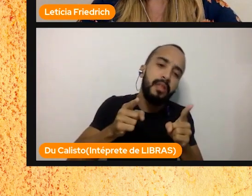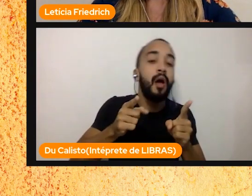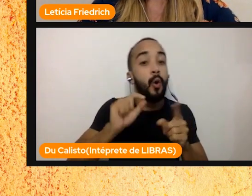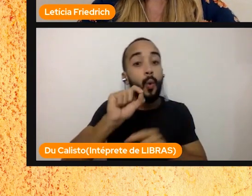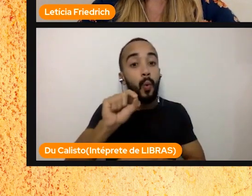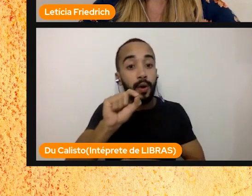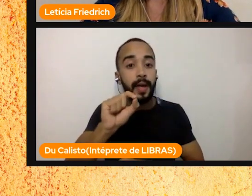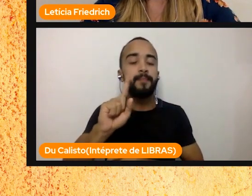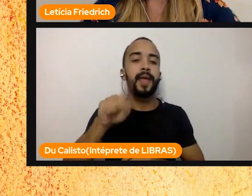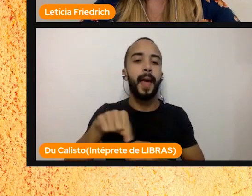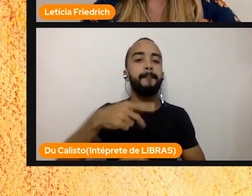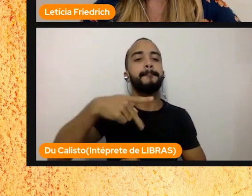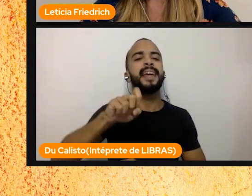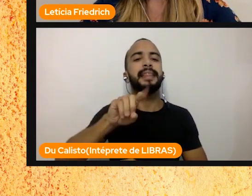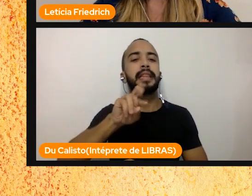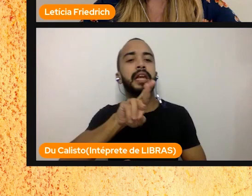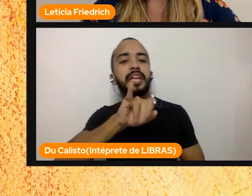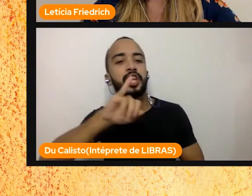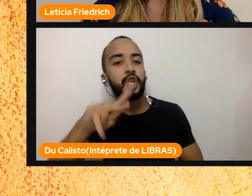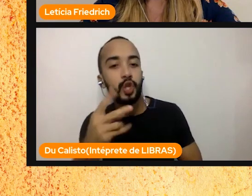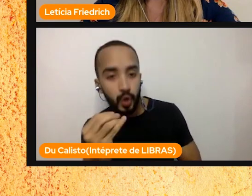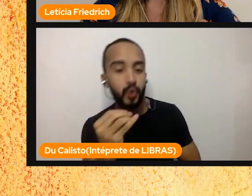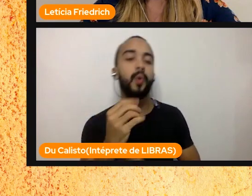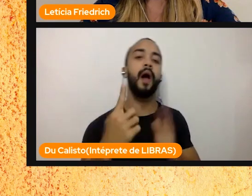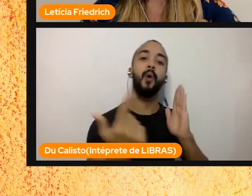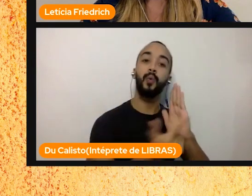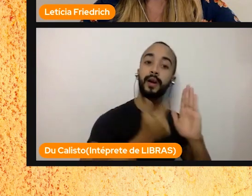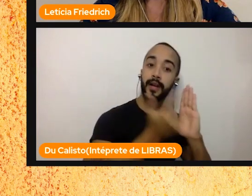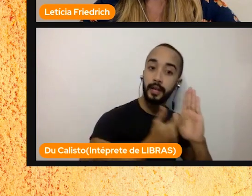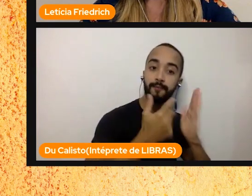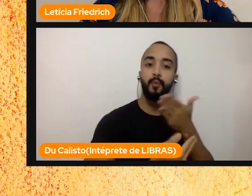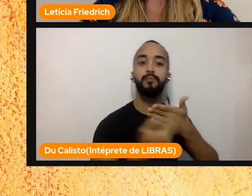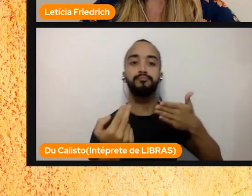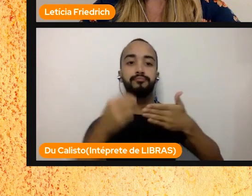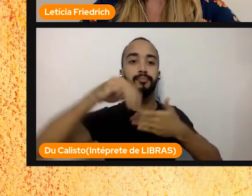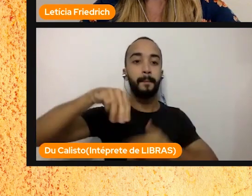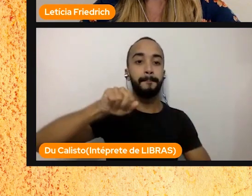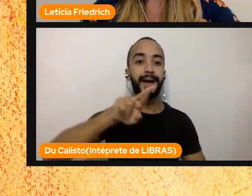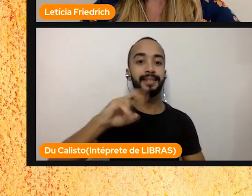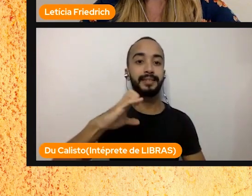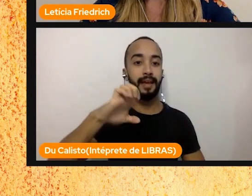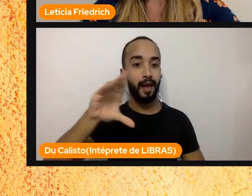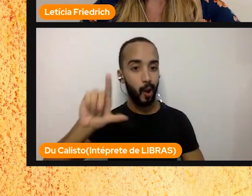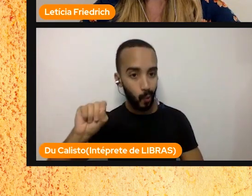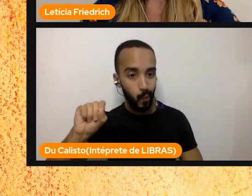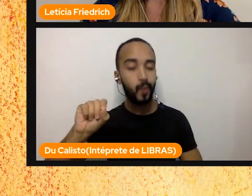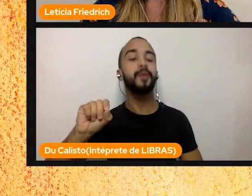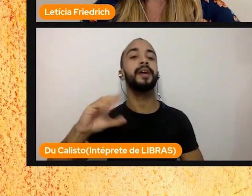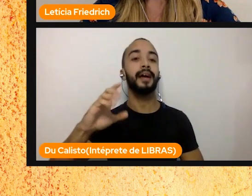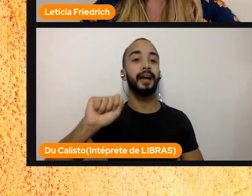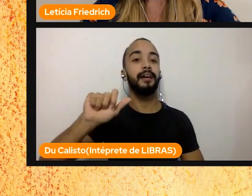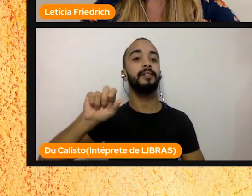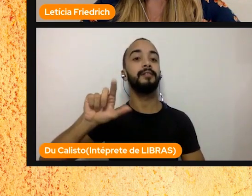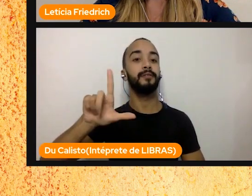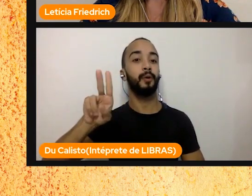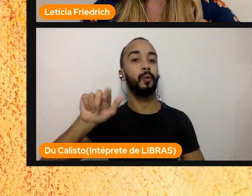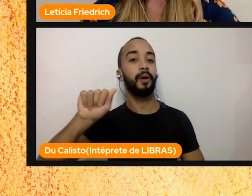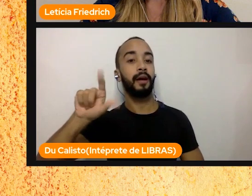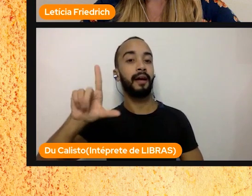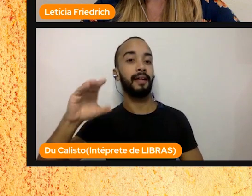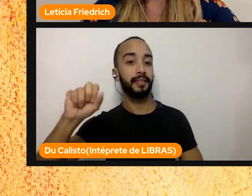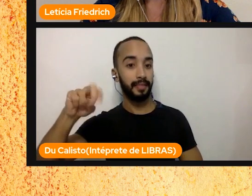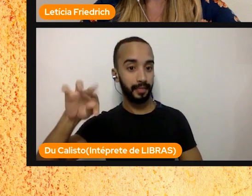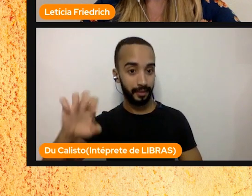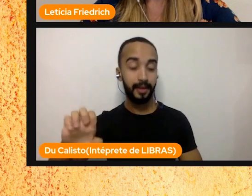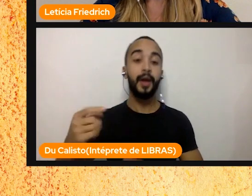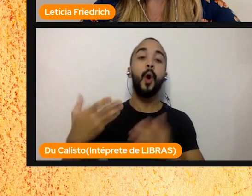livro de um jornalista pernambucano chamado Marcelo Cavalcante, e na época eu trabalhava em redação com ele, hoje é meu amigo, mas na